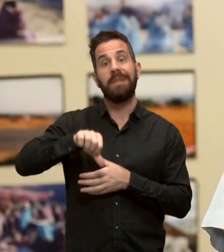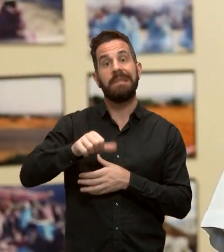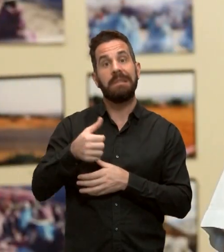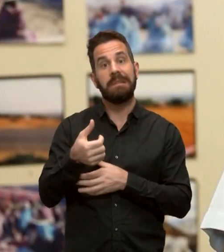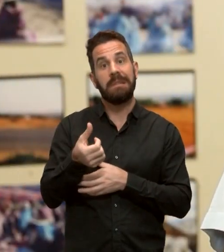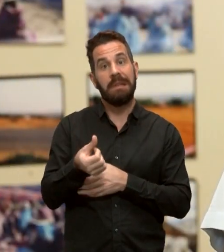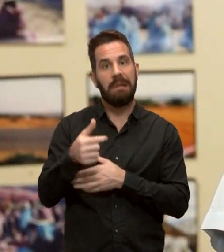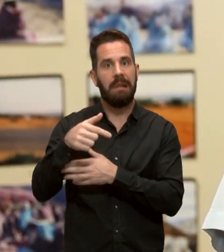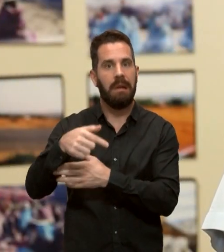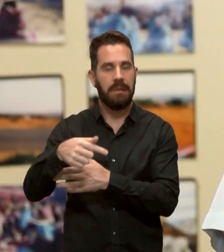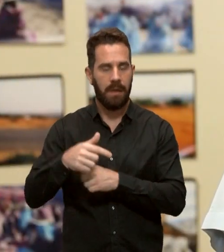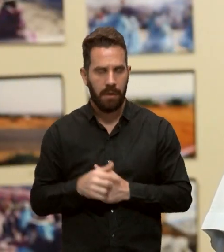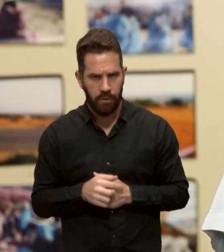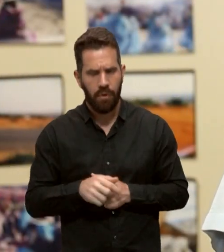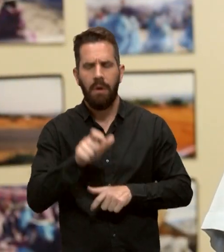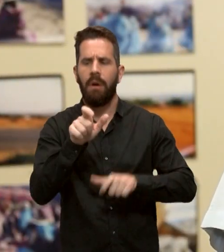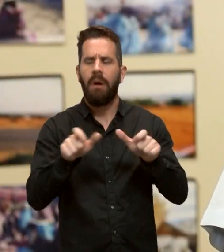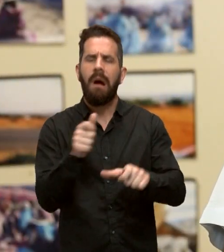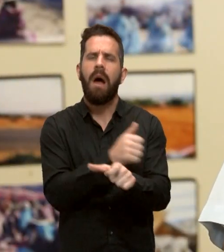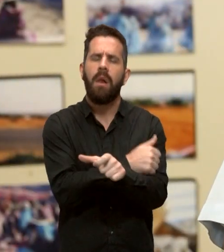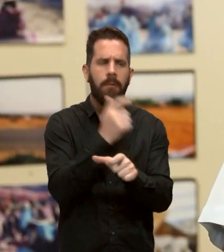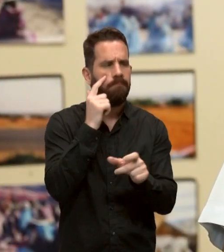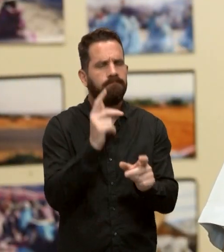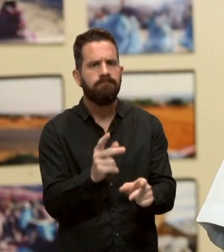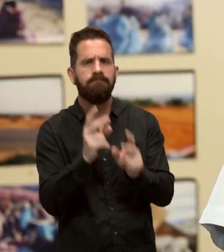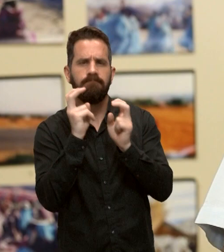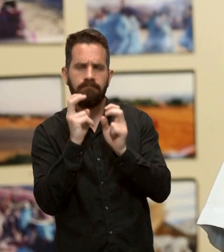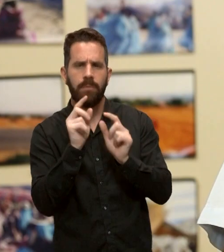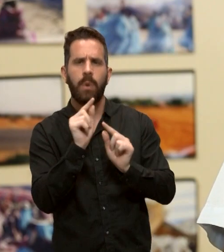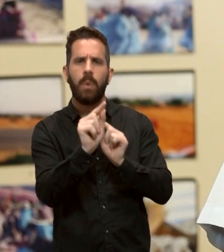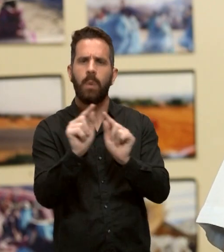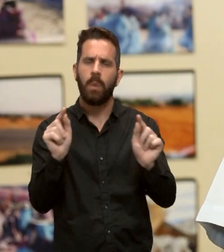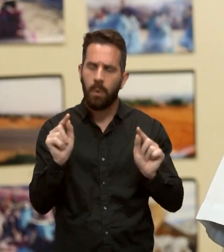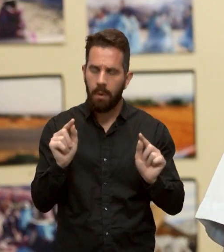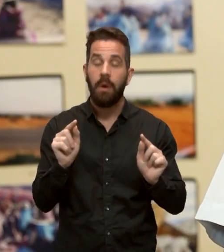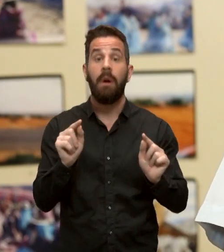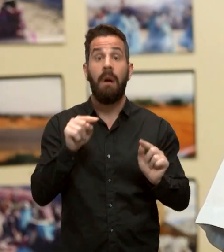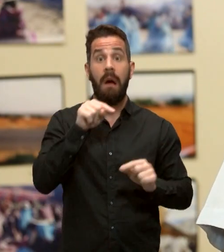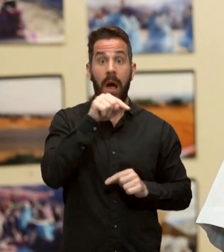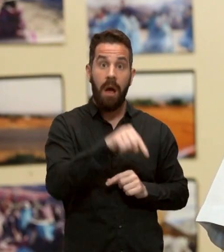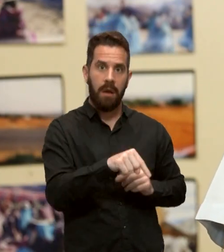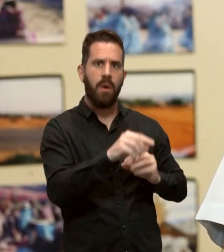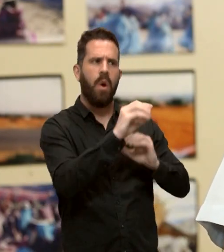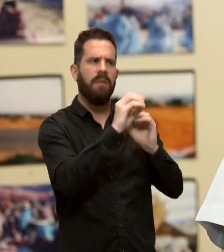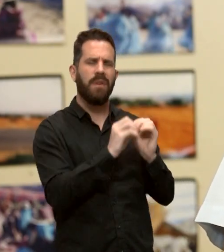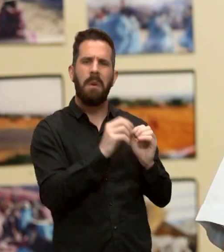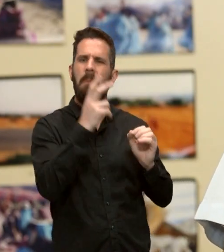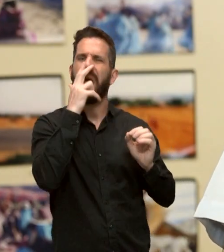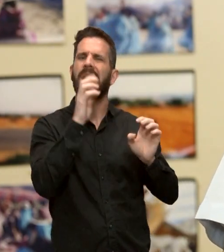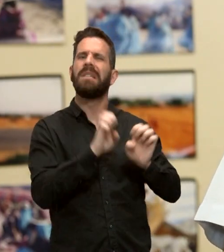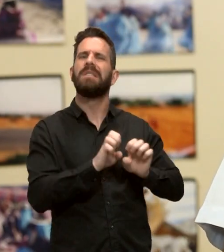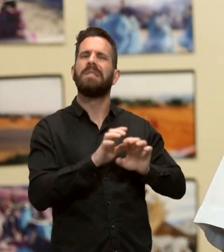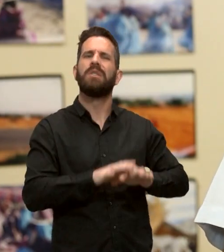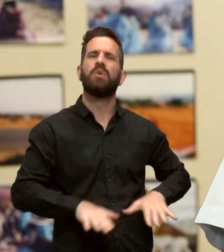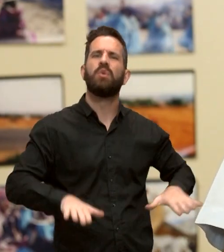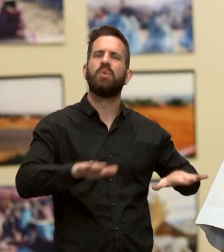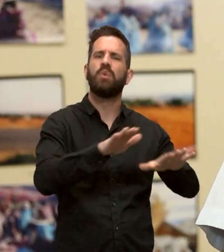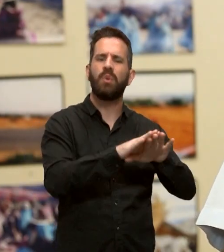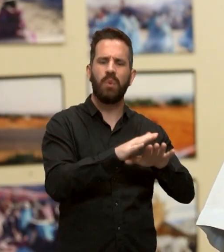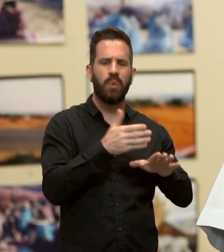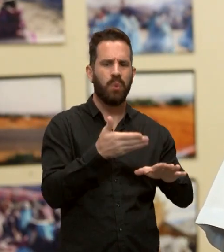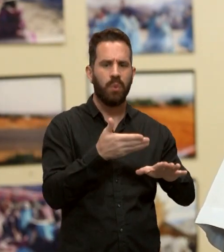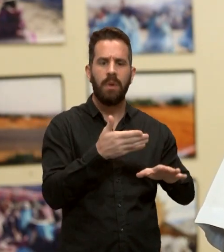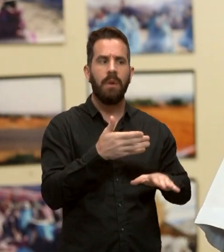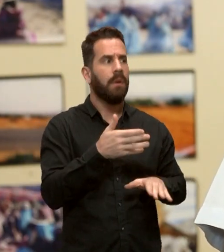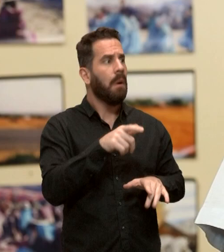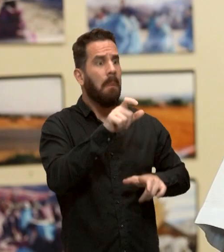alunos percebemos, logo no começo do curso, que primeiro a universidade não tinha uma estrutura, nenhum professor tinha feito Ciências